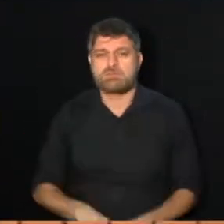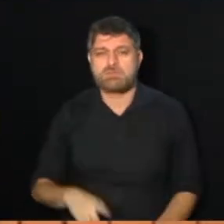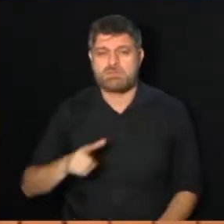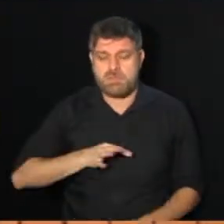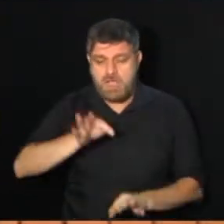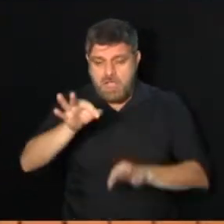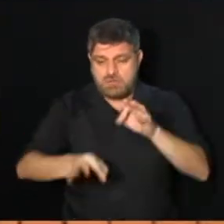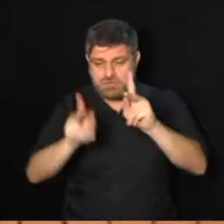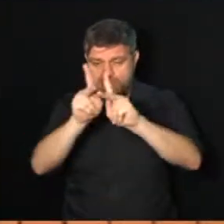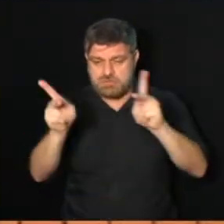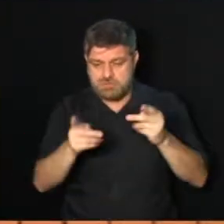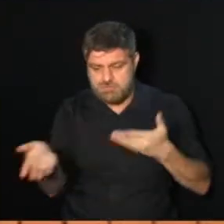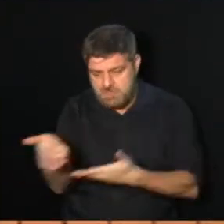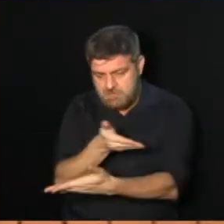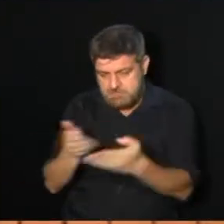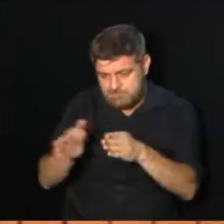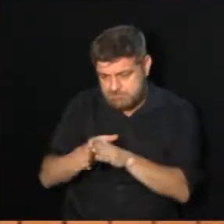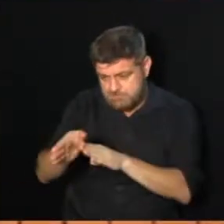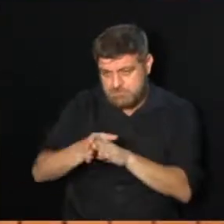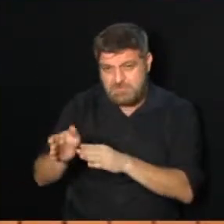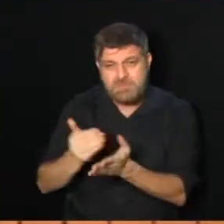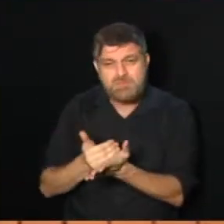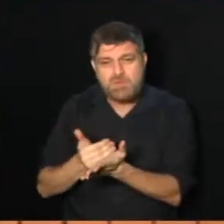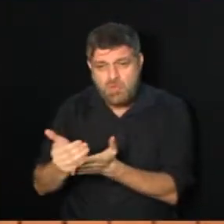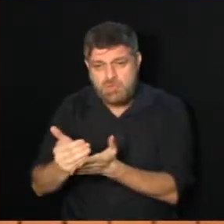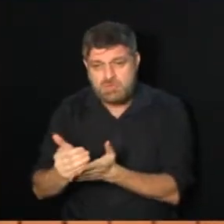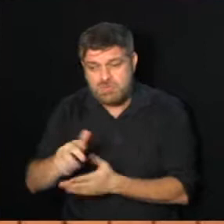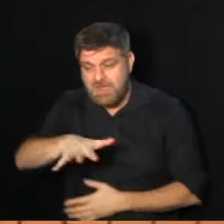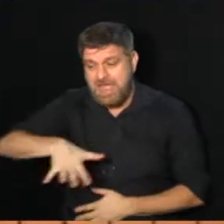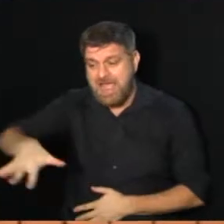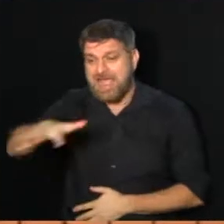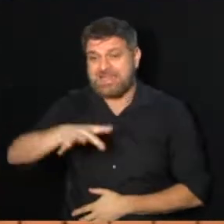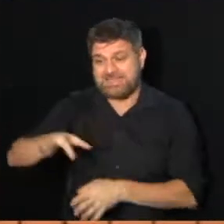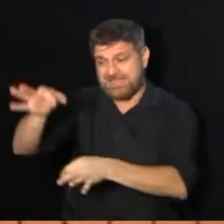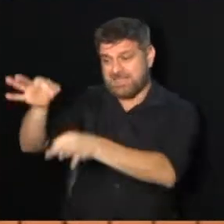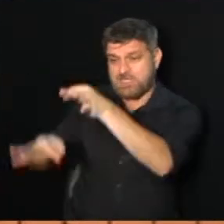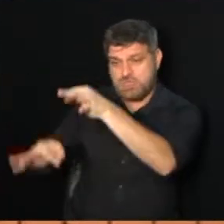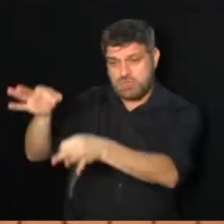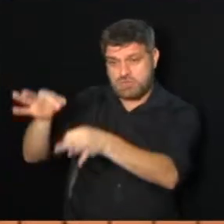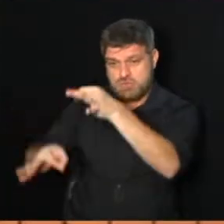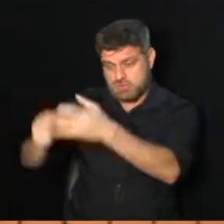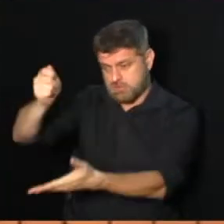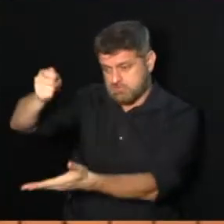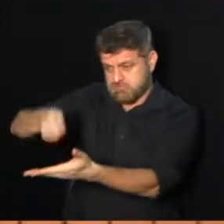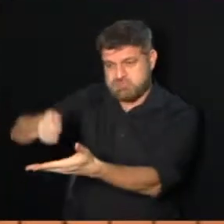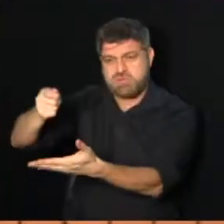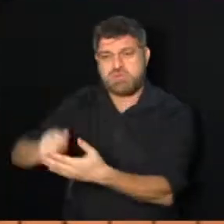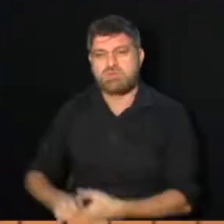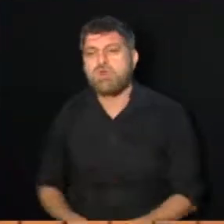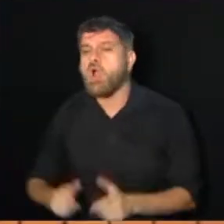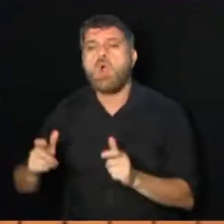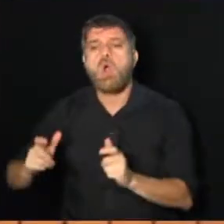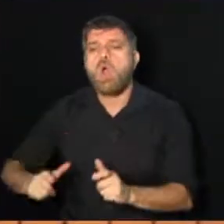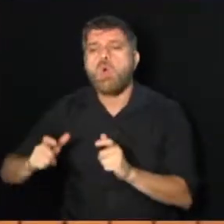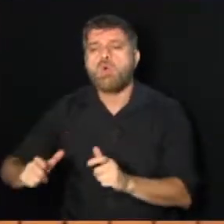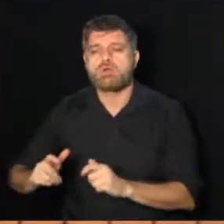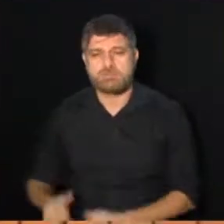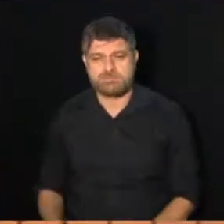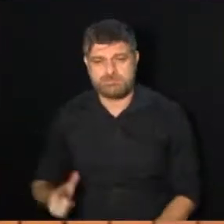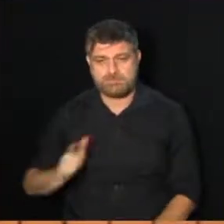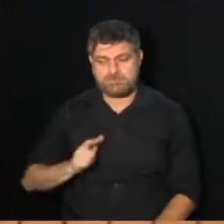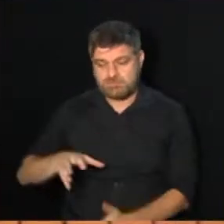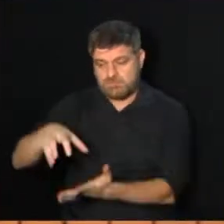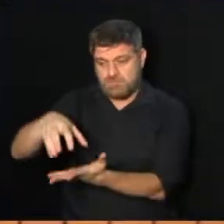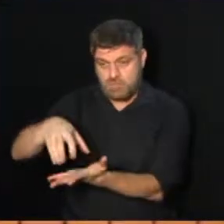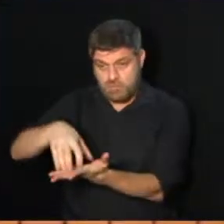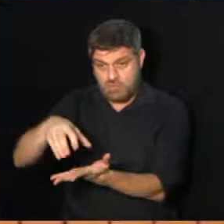justiça restaurativa começou no âmbito do Poder Judiciário aqui em Campinas, especificamente dentro da Vara da